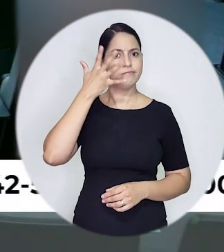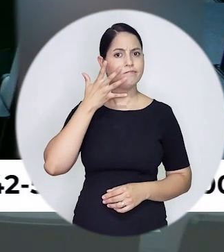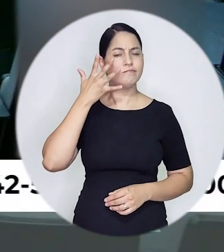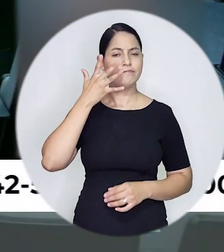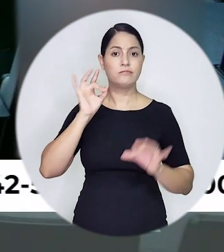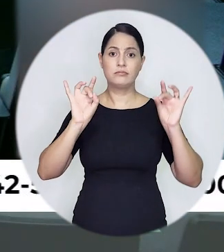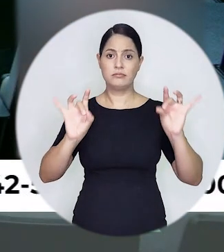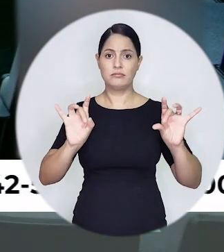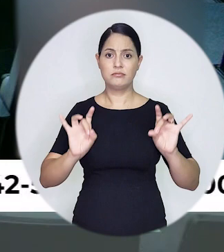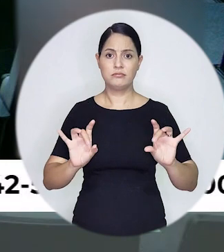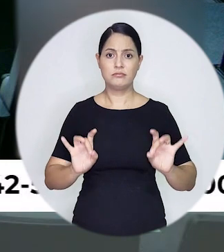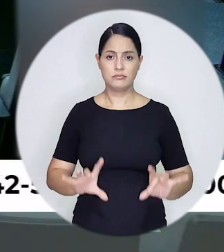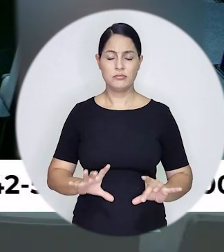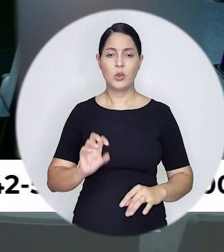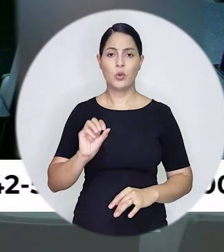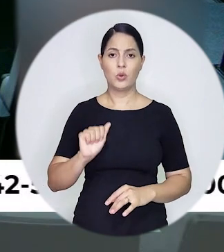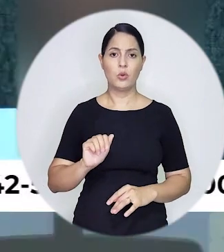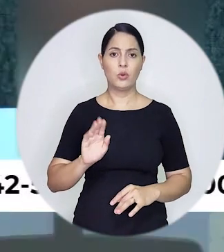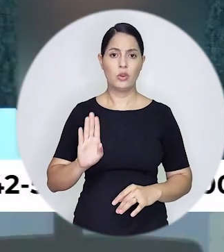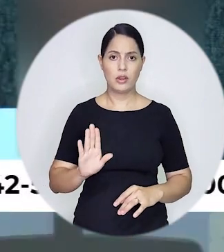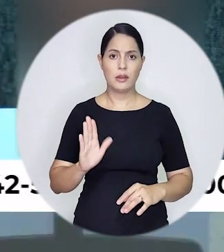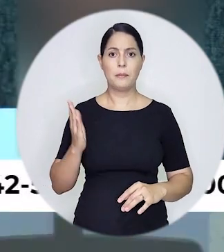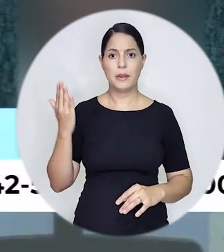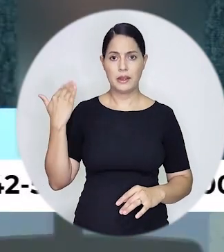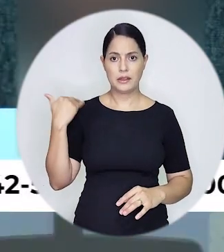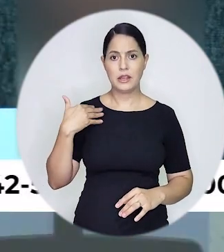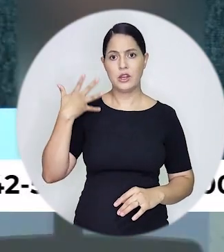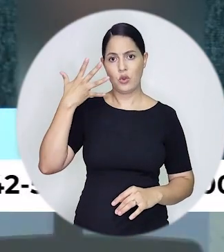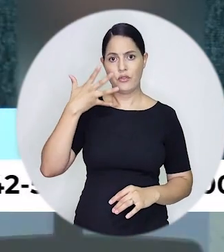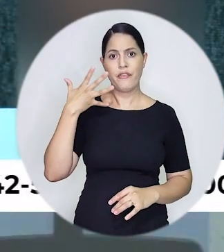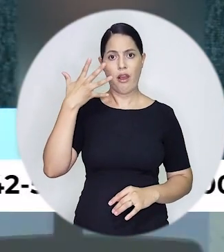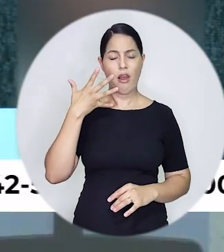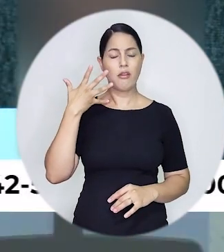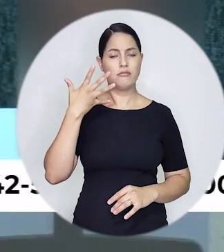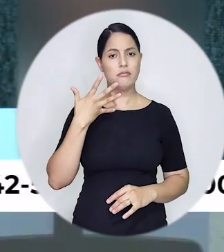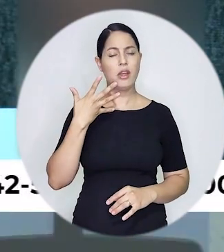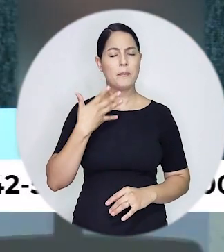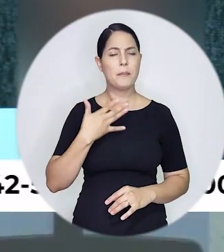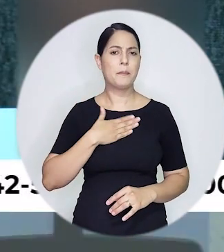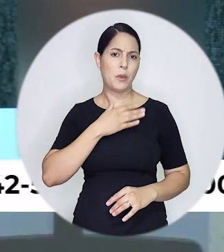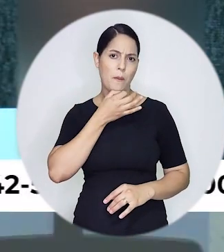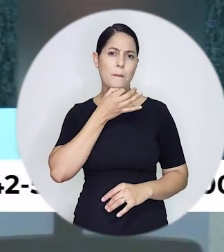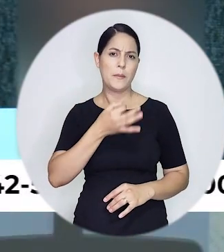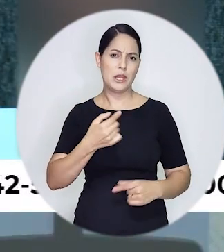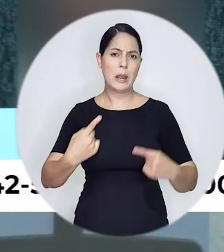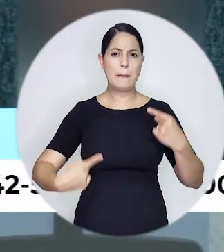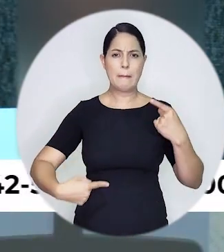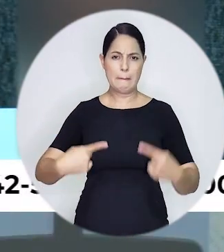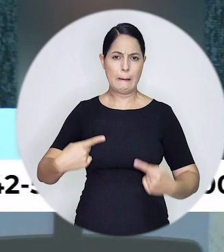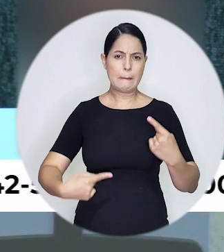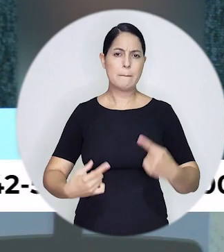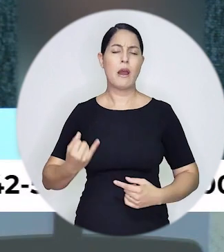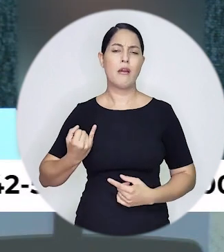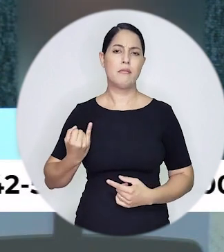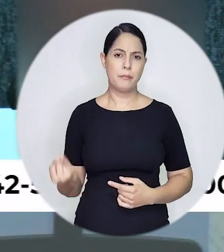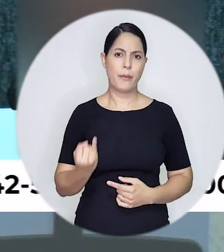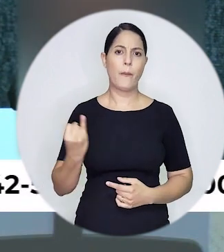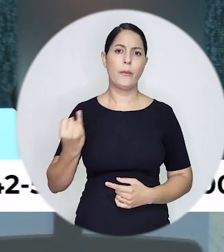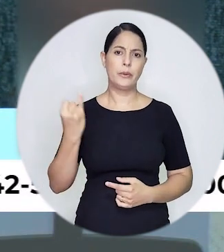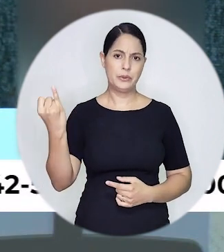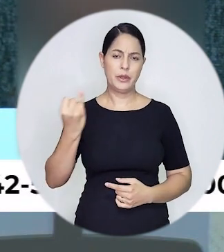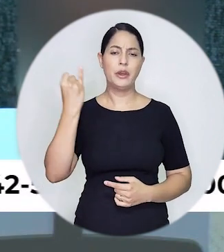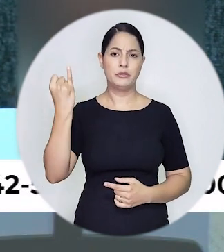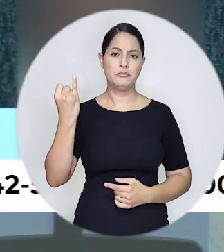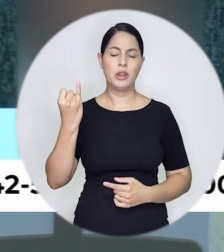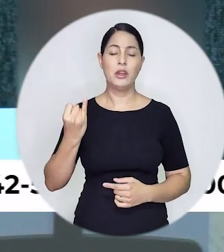sustentações orais, em especial da OAB, na sentada anterior. Eu acho que foi muito importante o debate, excelente o